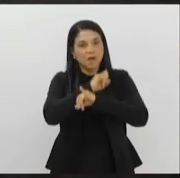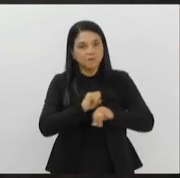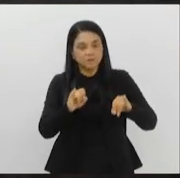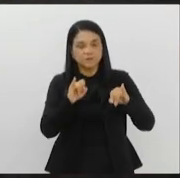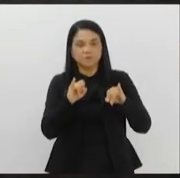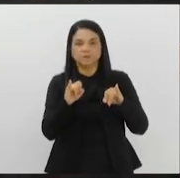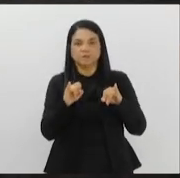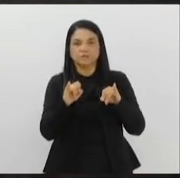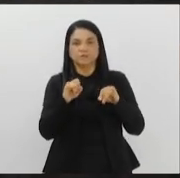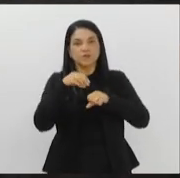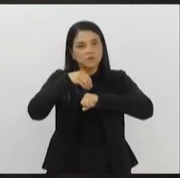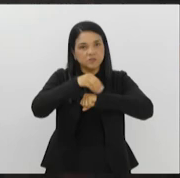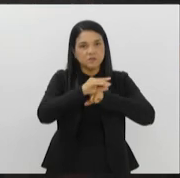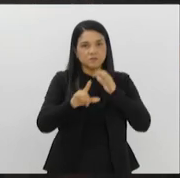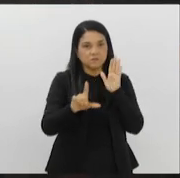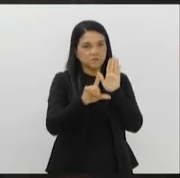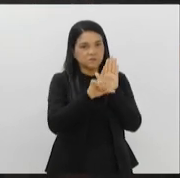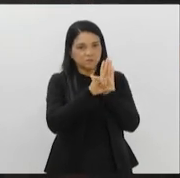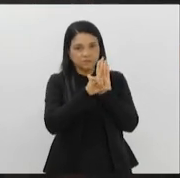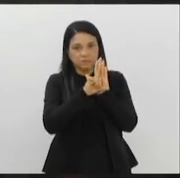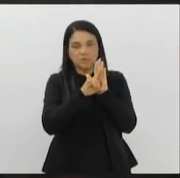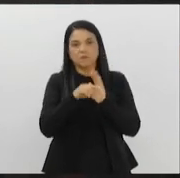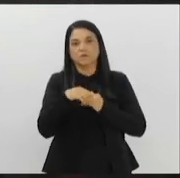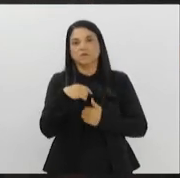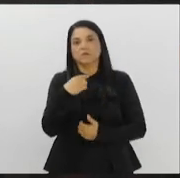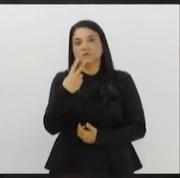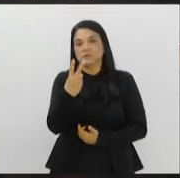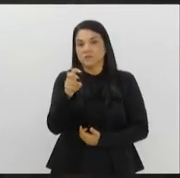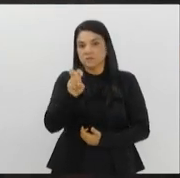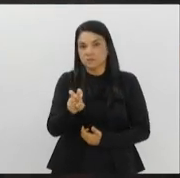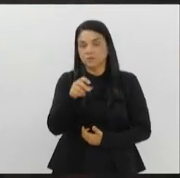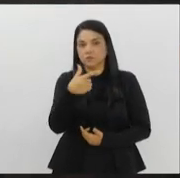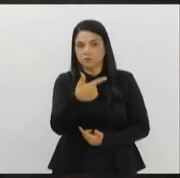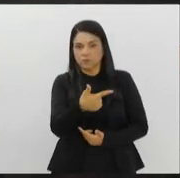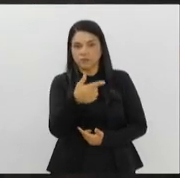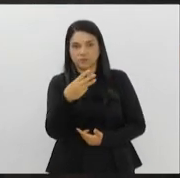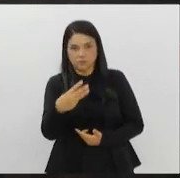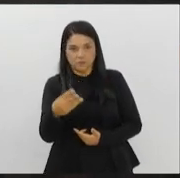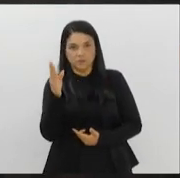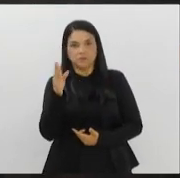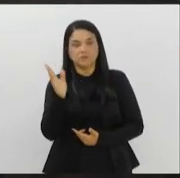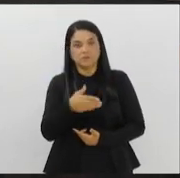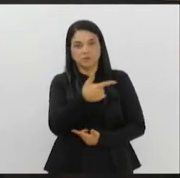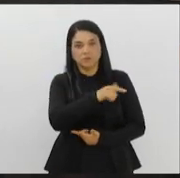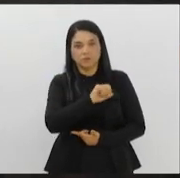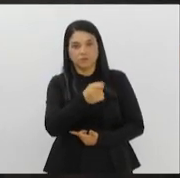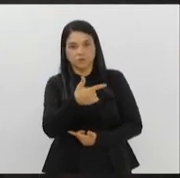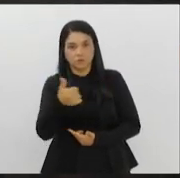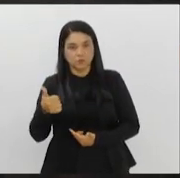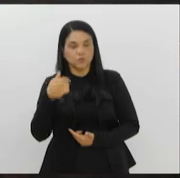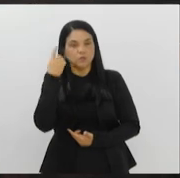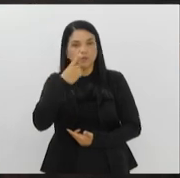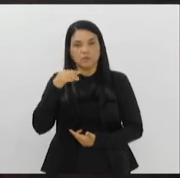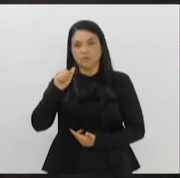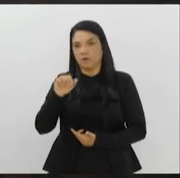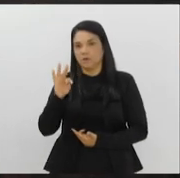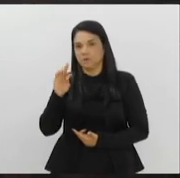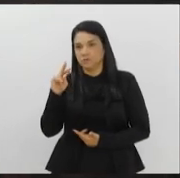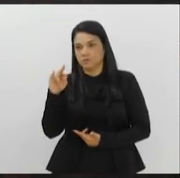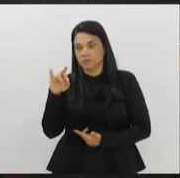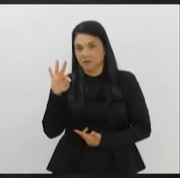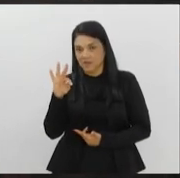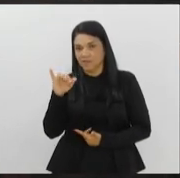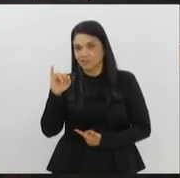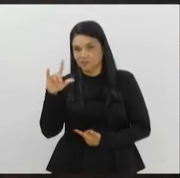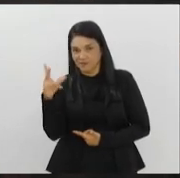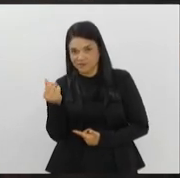Anuncio indicação legislativa número 523/21, de autoria do deputado Átila Nunes, que solicita o excelentíssimo